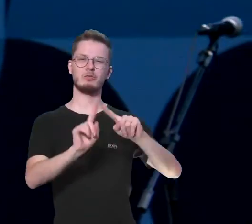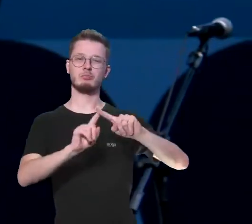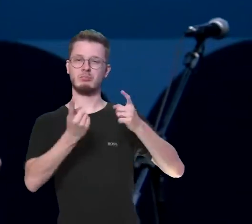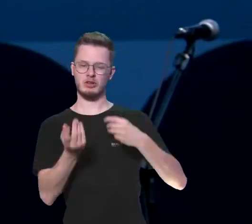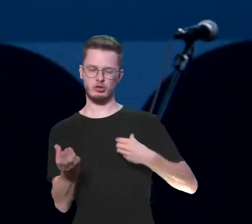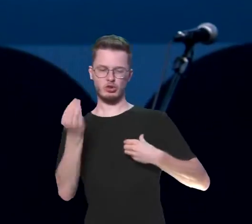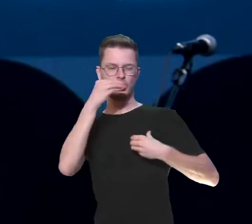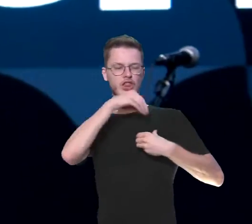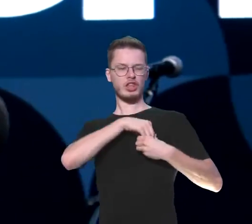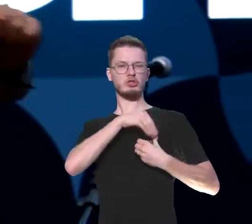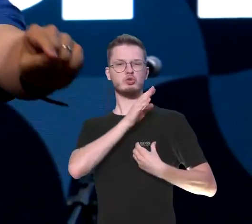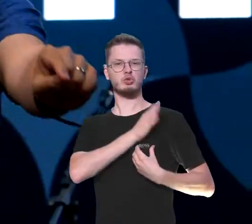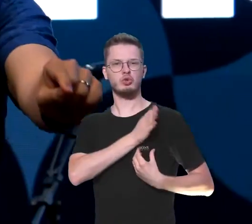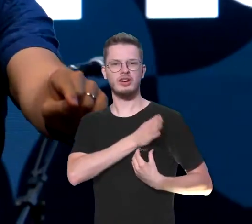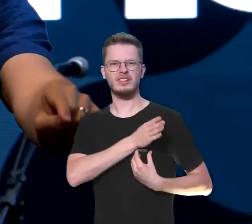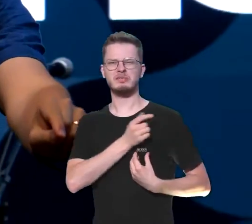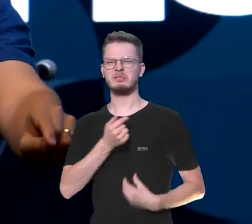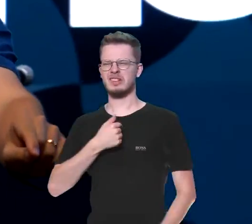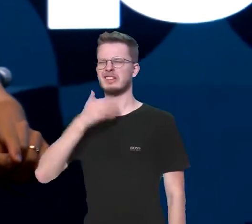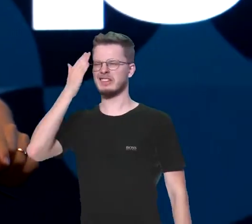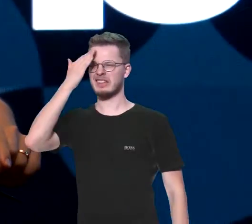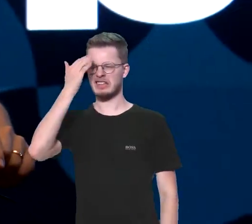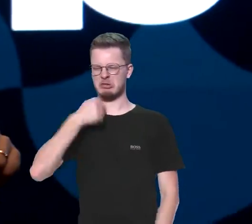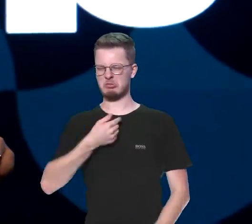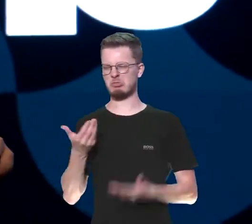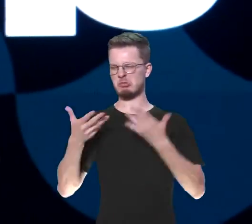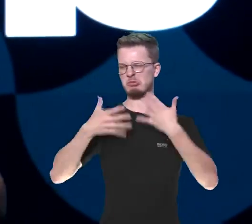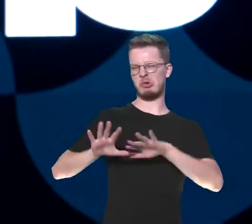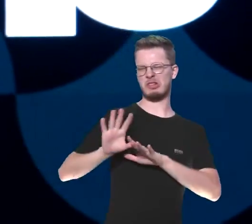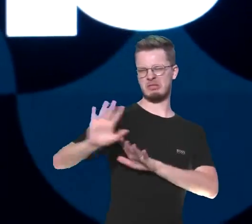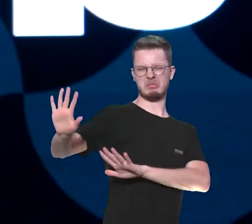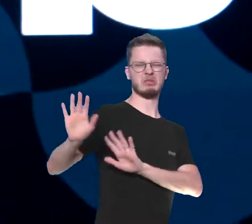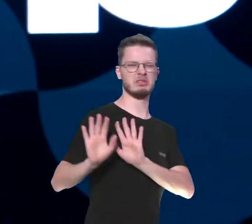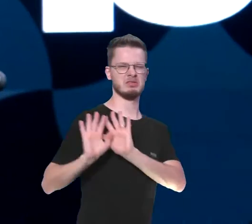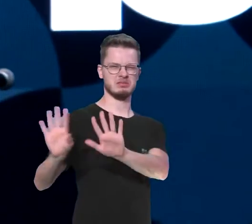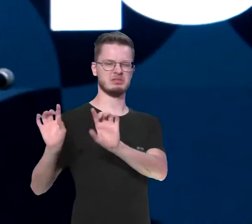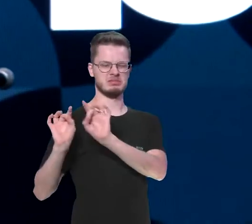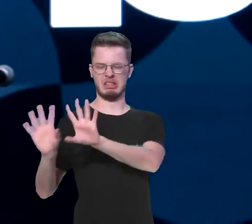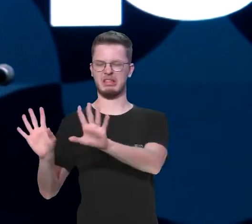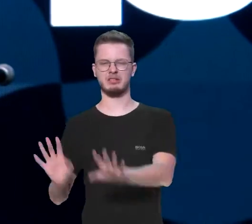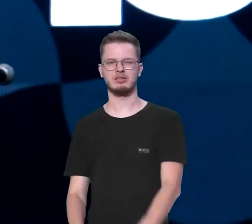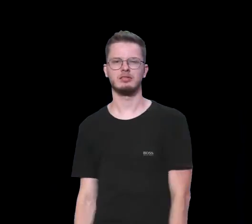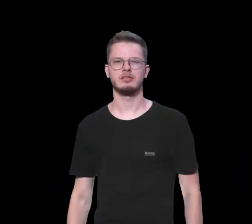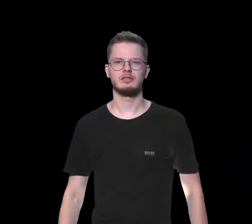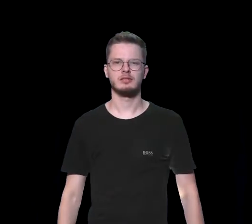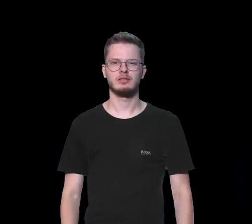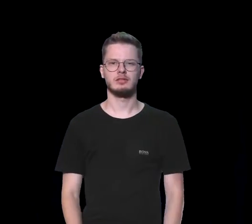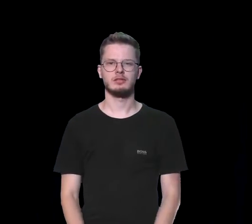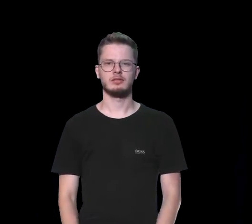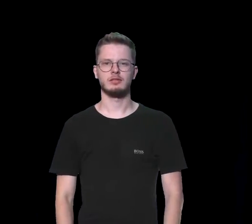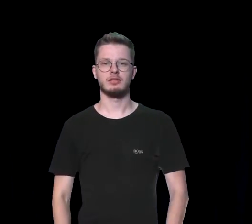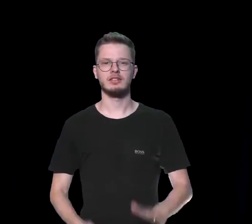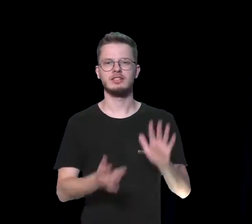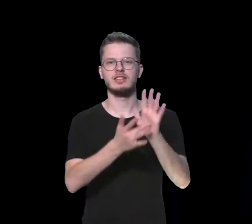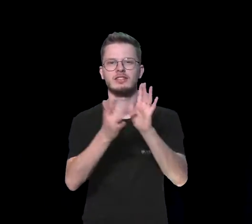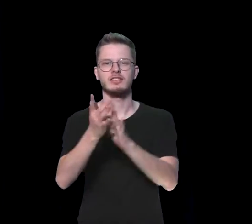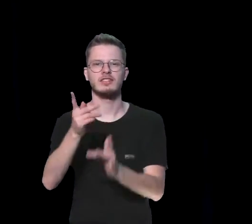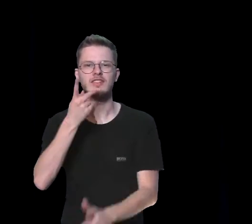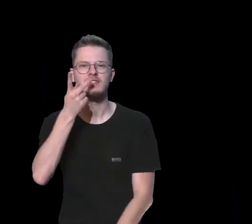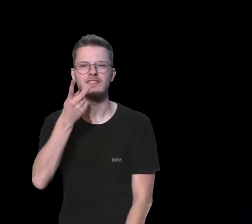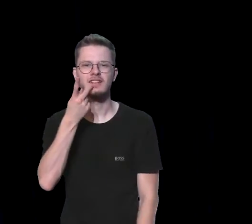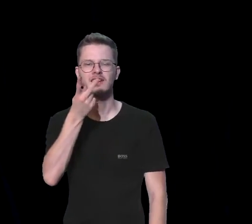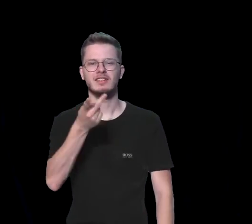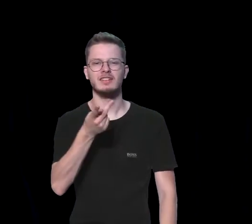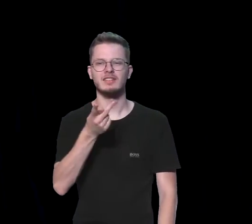coração, eu sei que eu sinto aversão àquela pessoa. O que Jesus está dizendo é, se